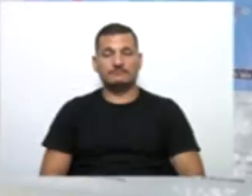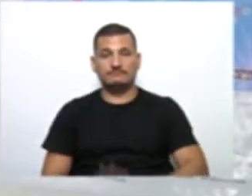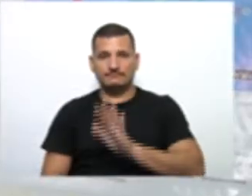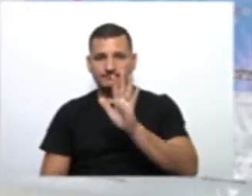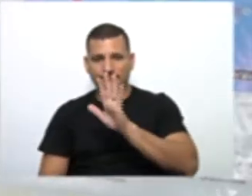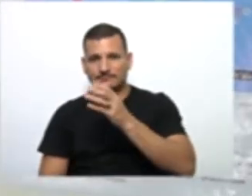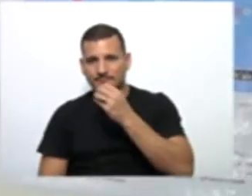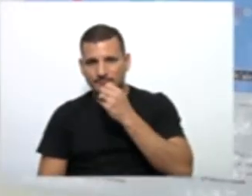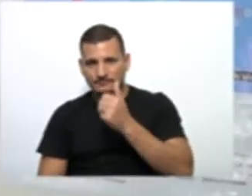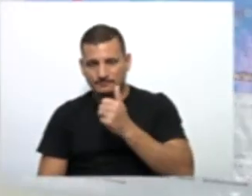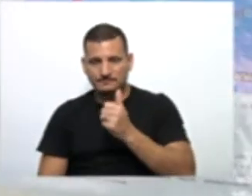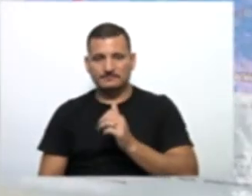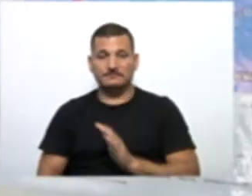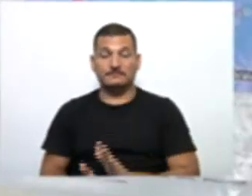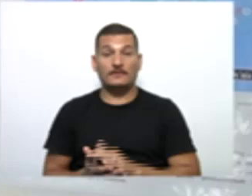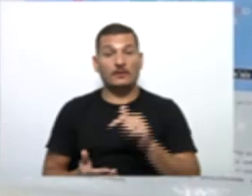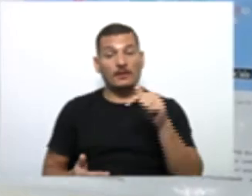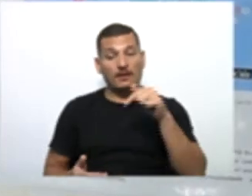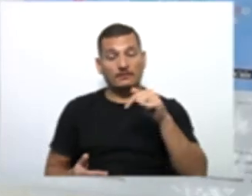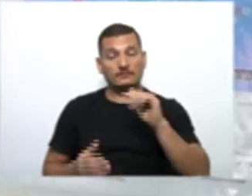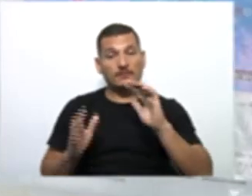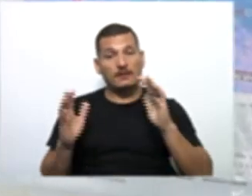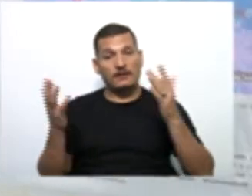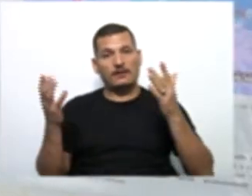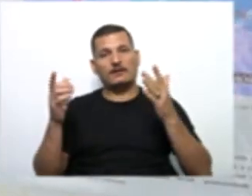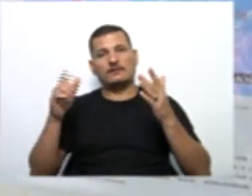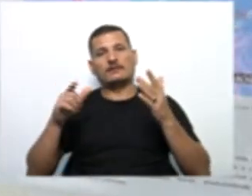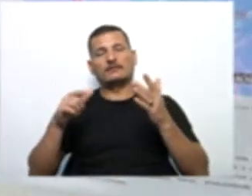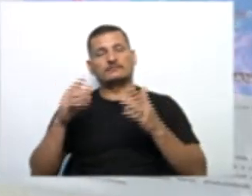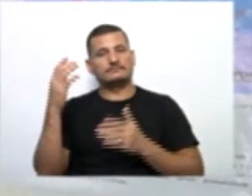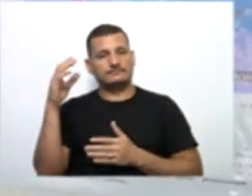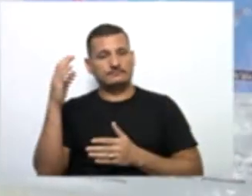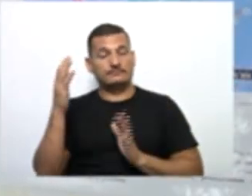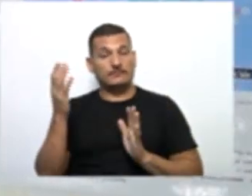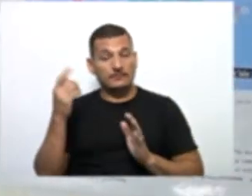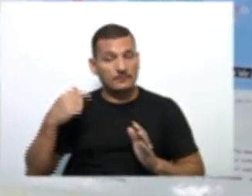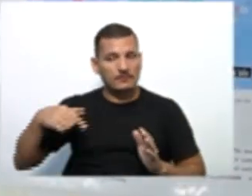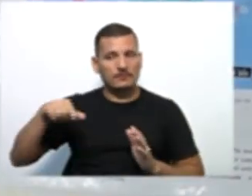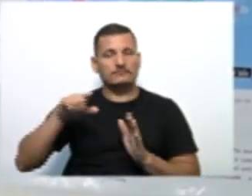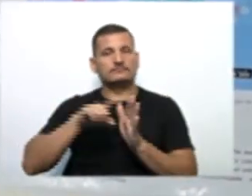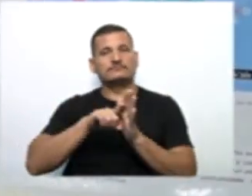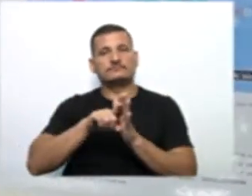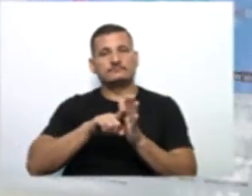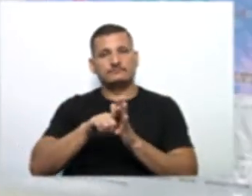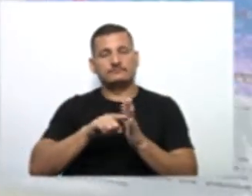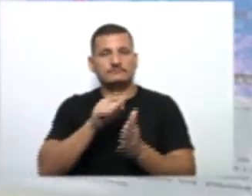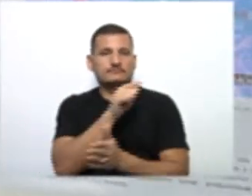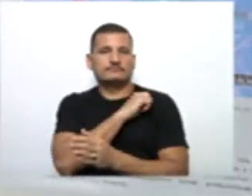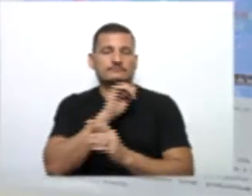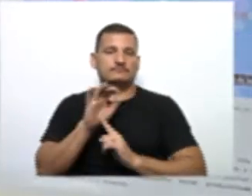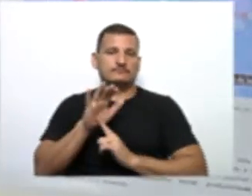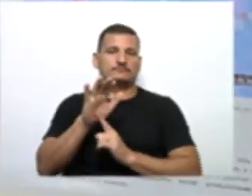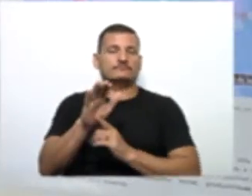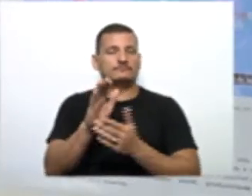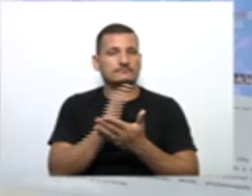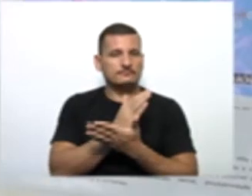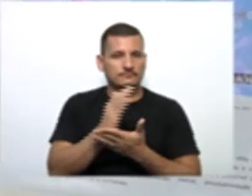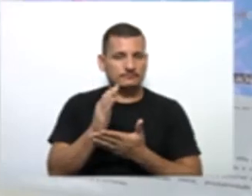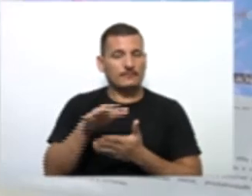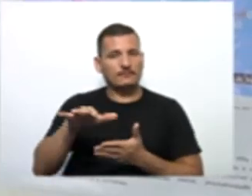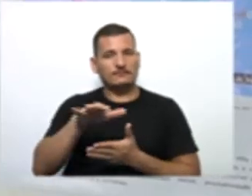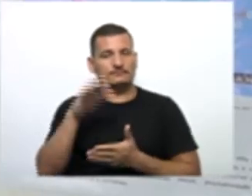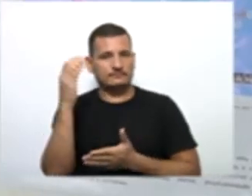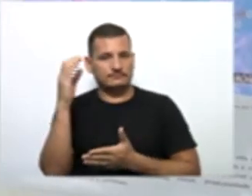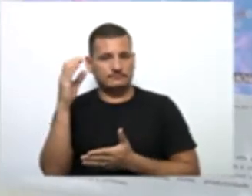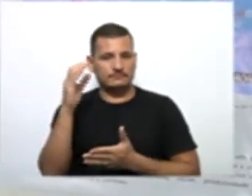Oi, gente. Esse evento aqui é um evento científico, onde nós, alunos, vamos apresentar alguns trabalhos relacionados a essa área